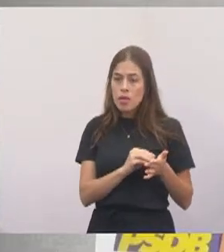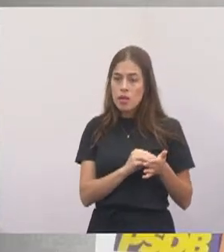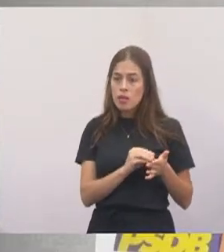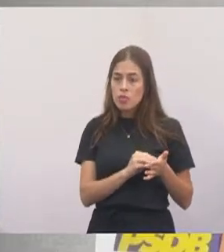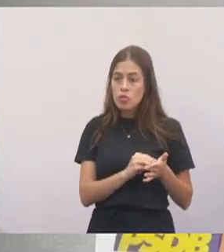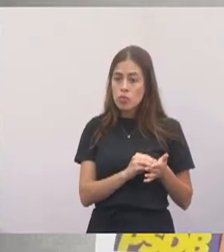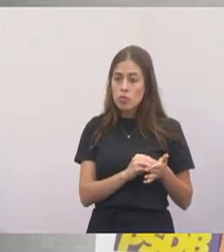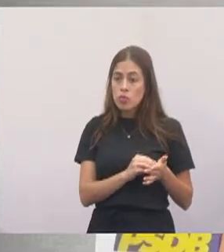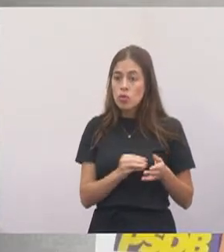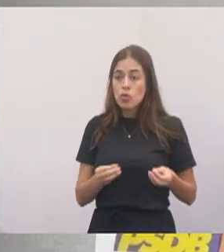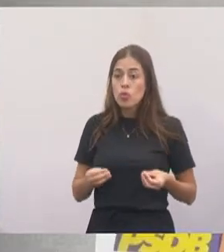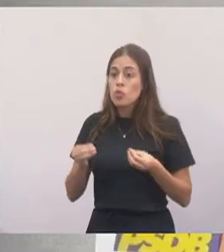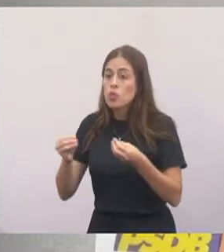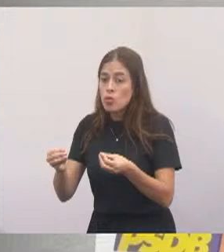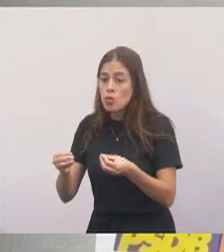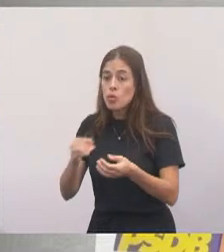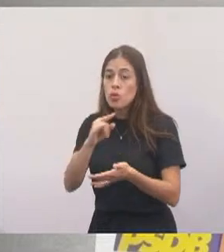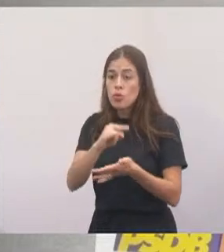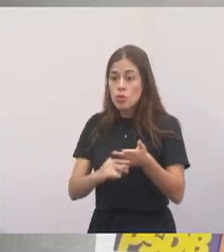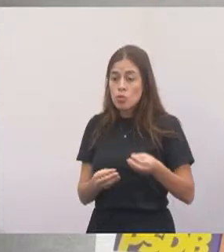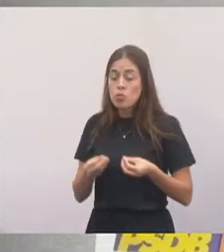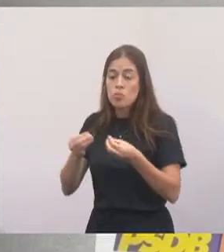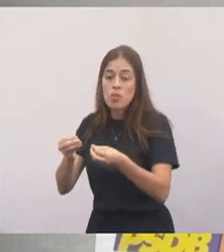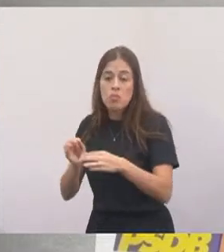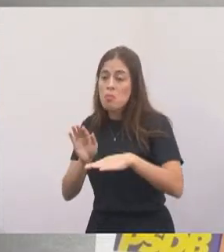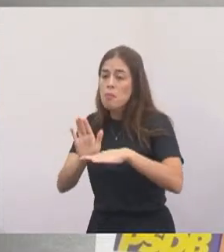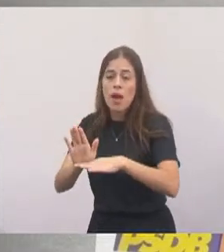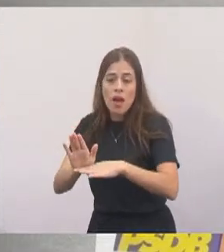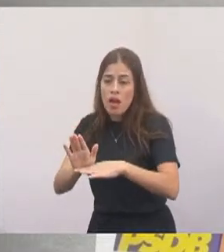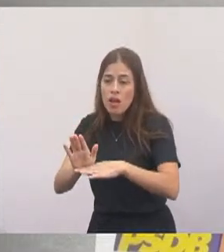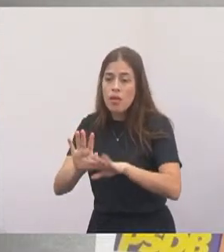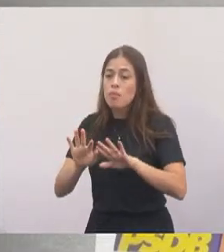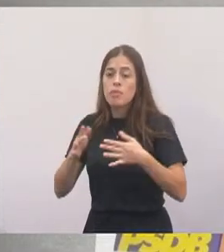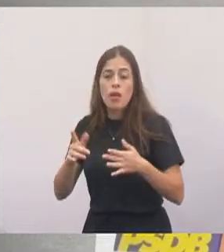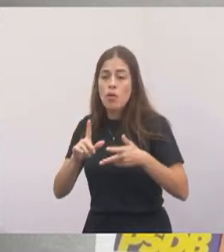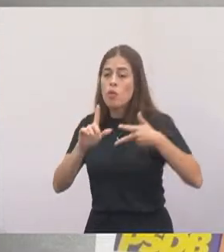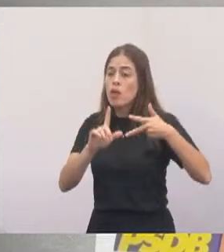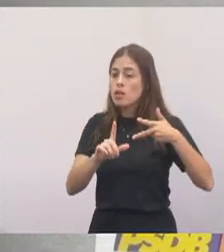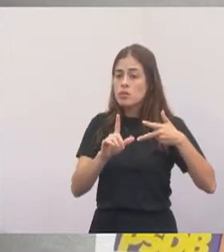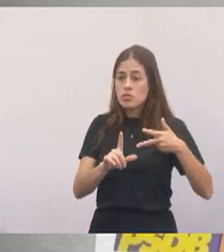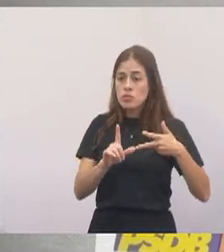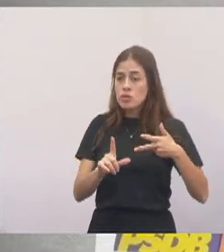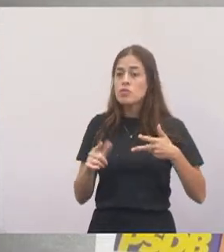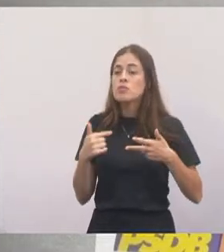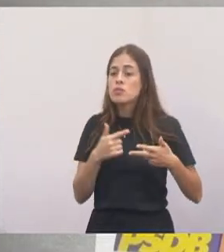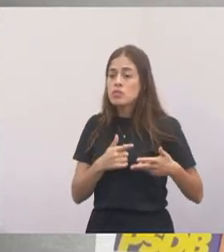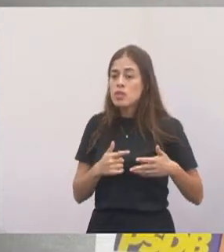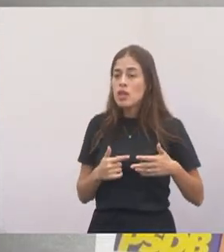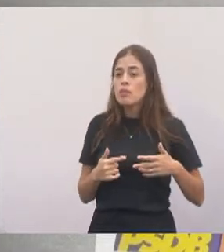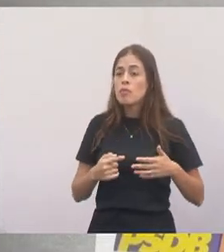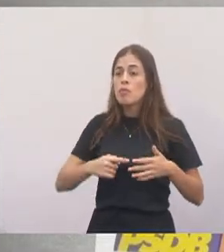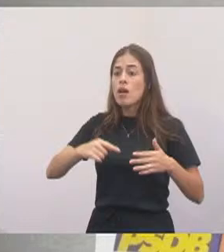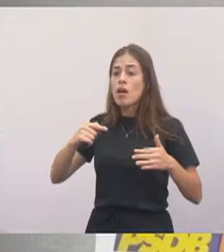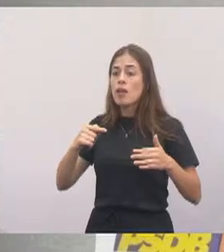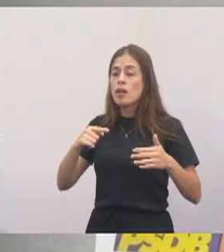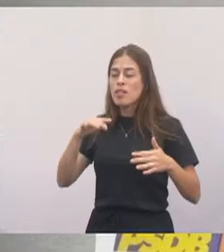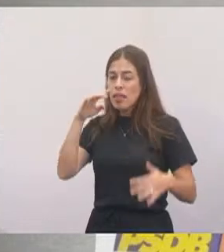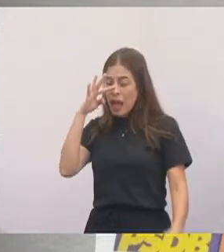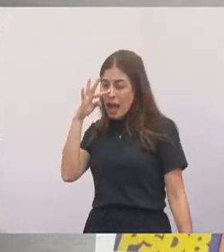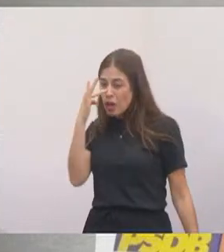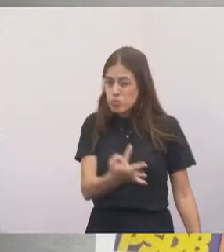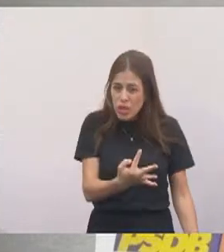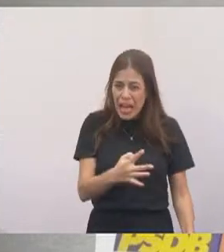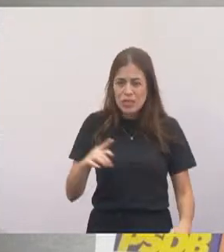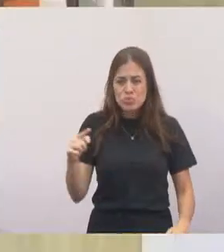foi entregue e não interrompe as ações. Interrompe, sim, o senhora. Legislativo está sendo acusado de